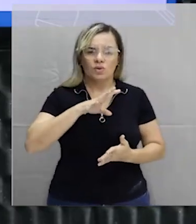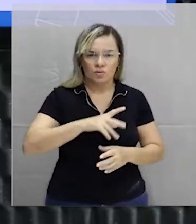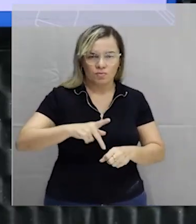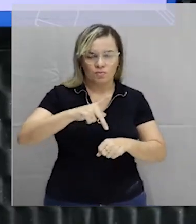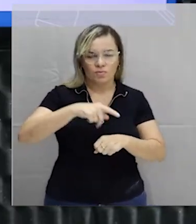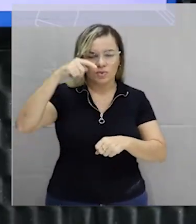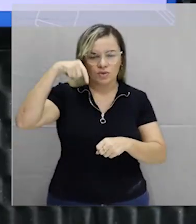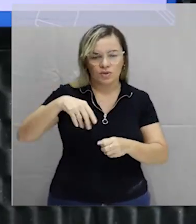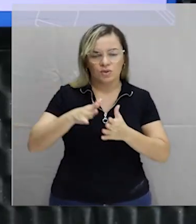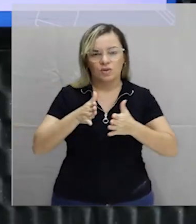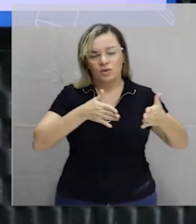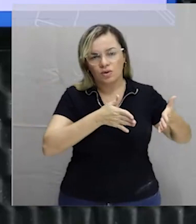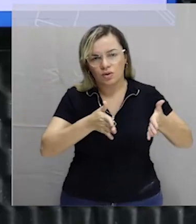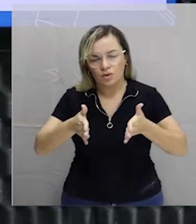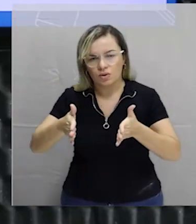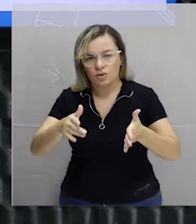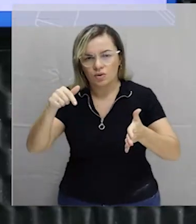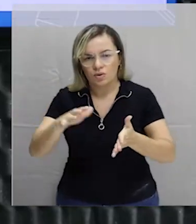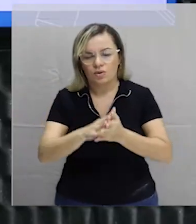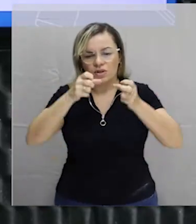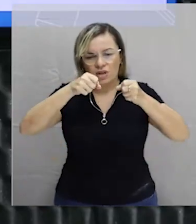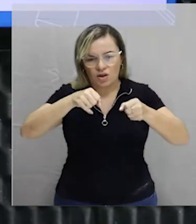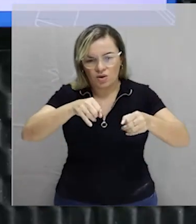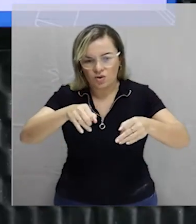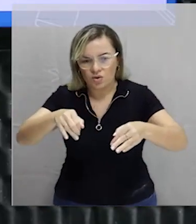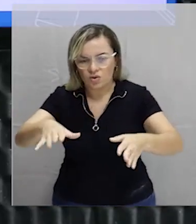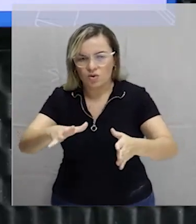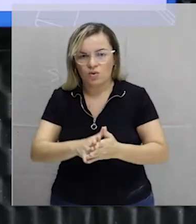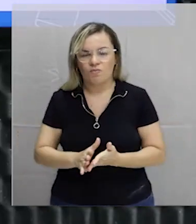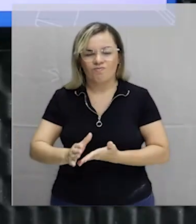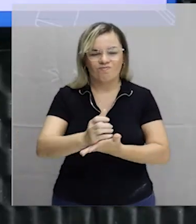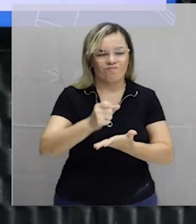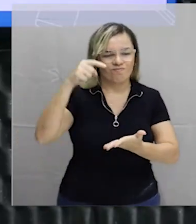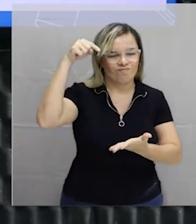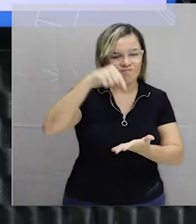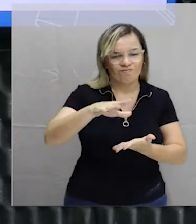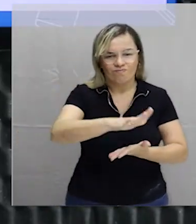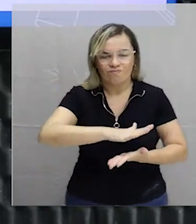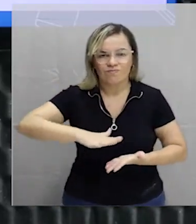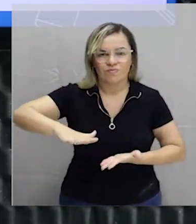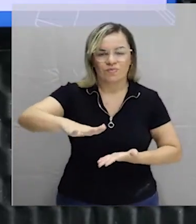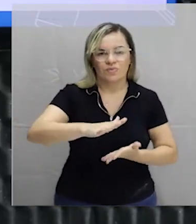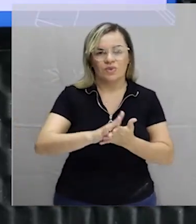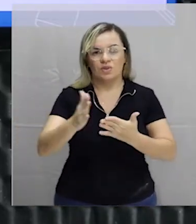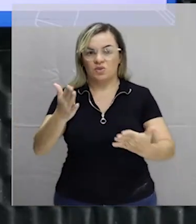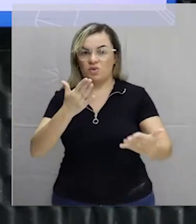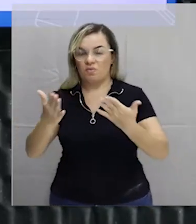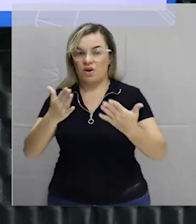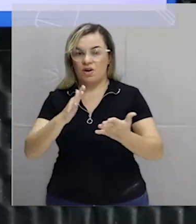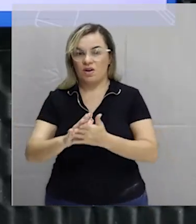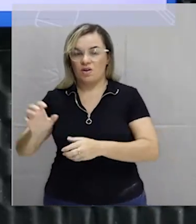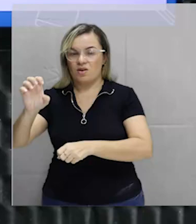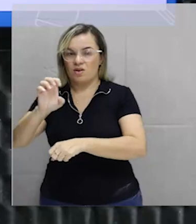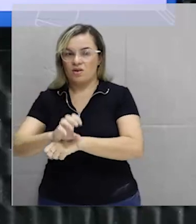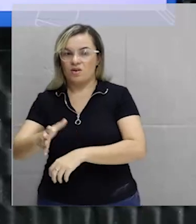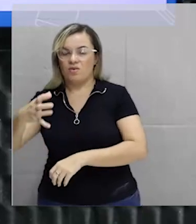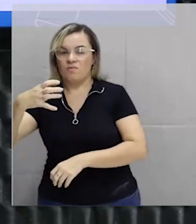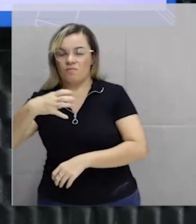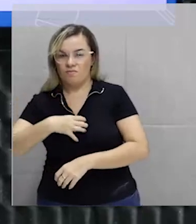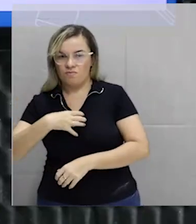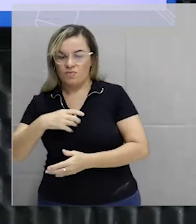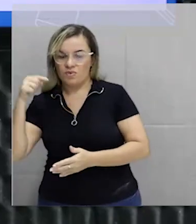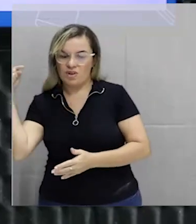irá conduzir essa colonização, que se comparado, por exemplo, à Bahia, é uma